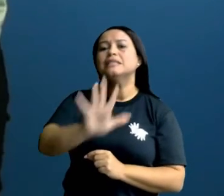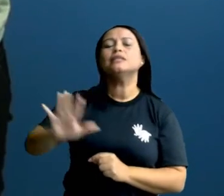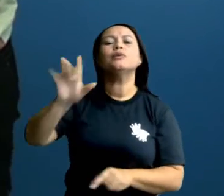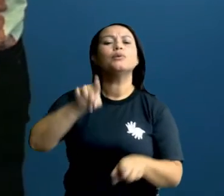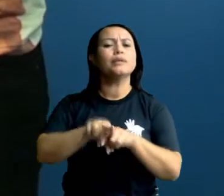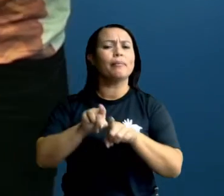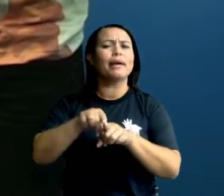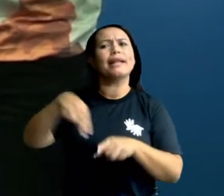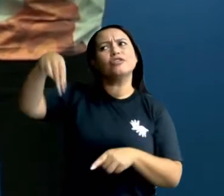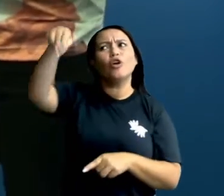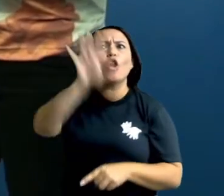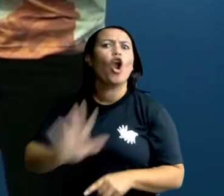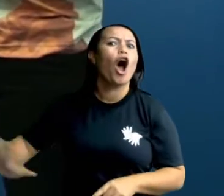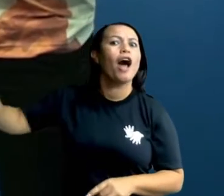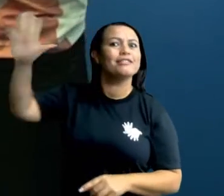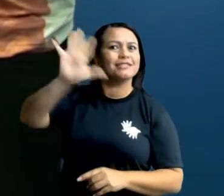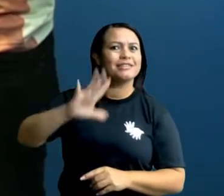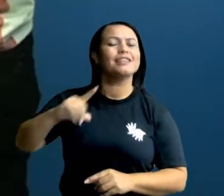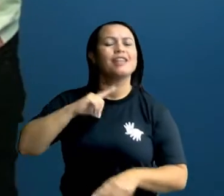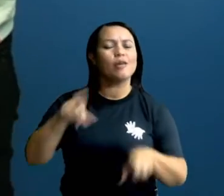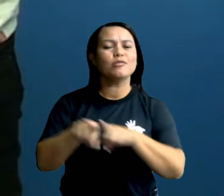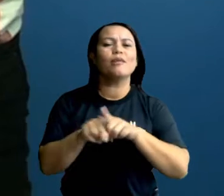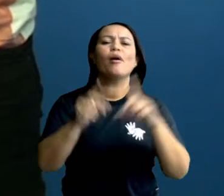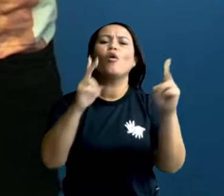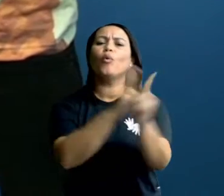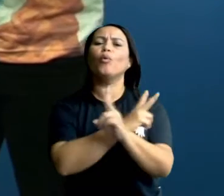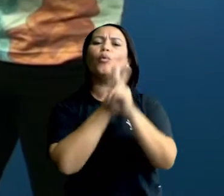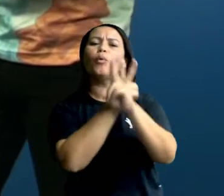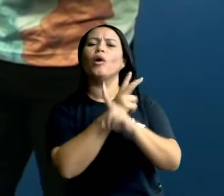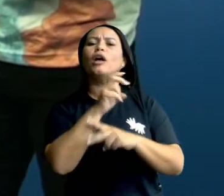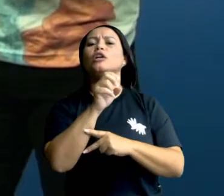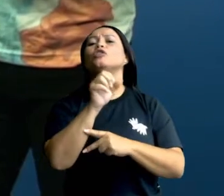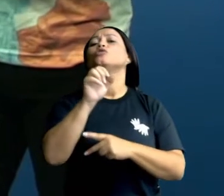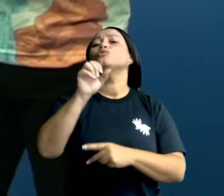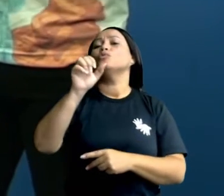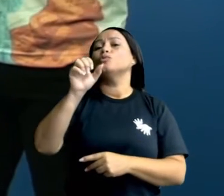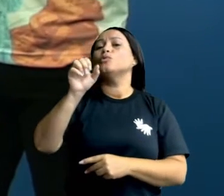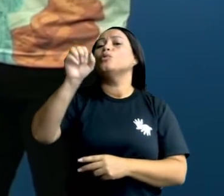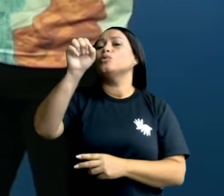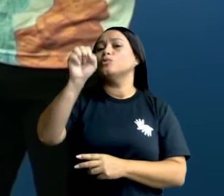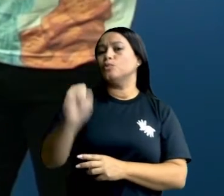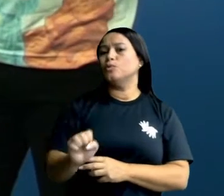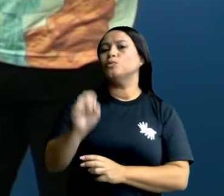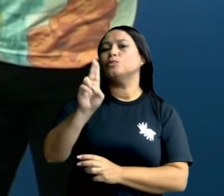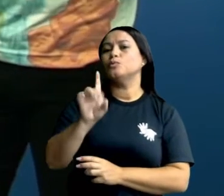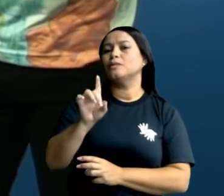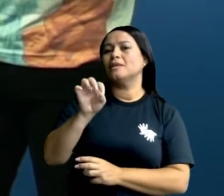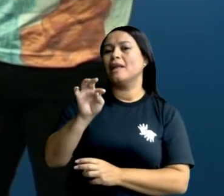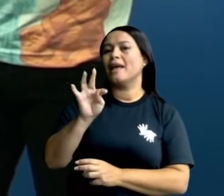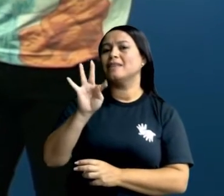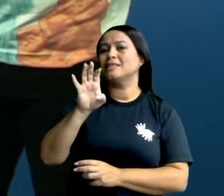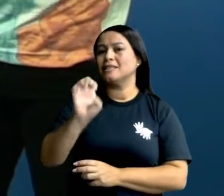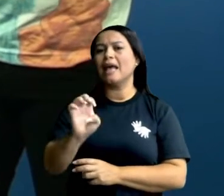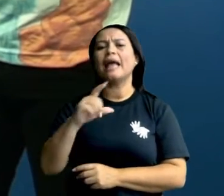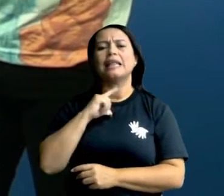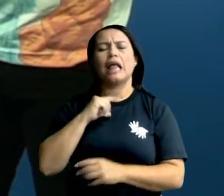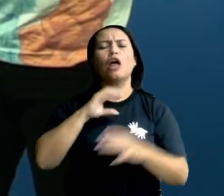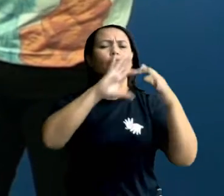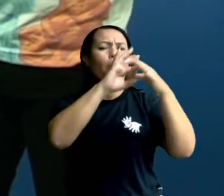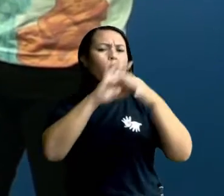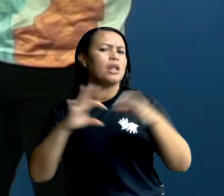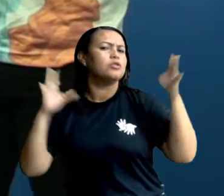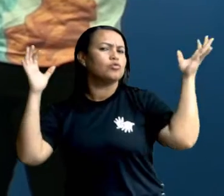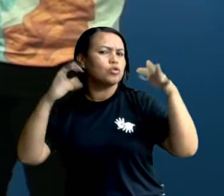região nordeste. E a gente tem os ventos alísios de sudeste, que interferem também no contexto das chuvas e tudo